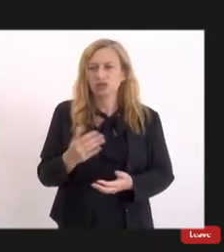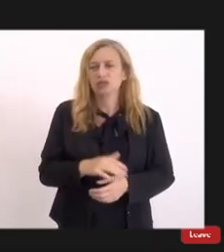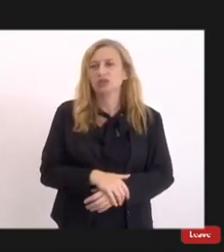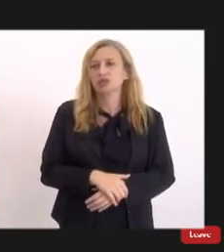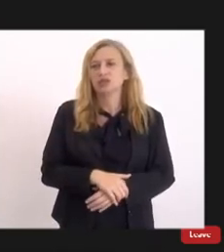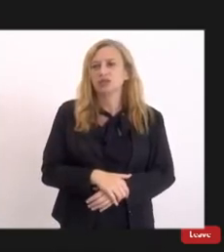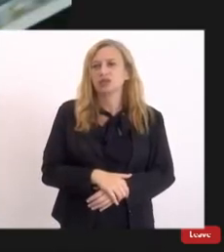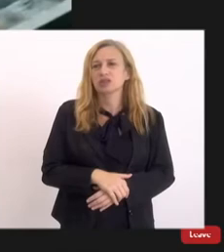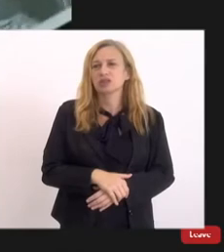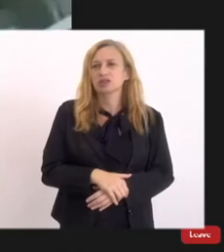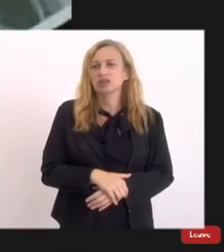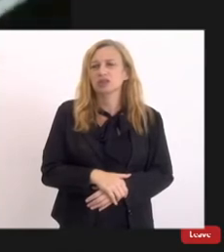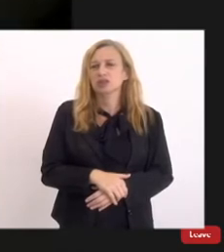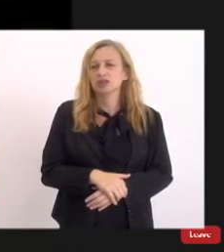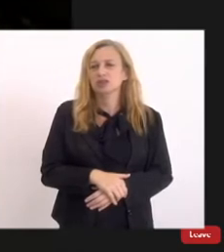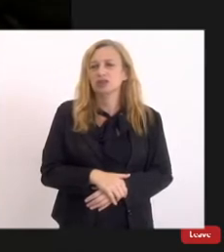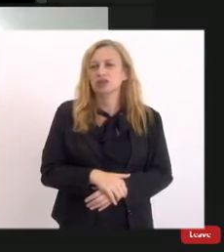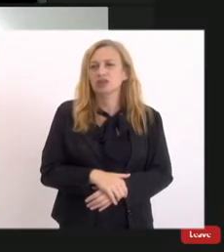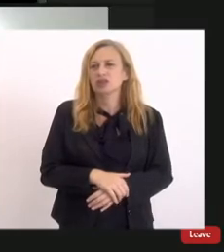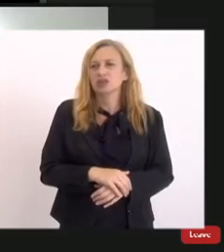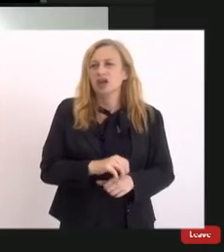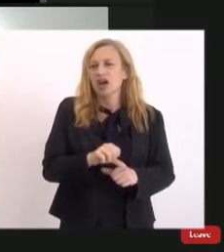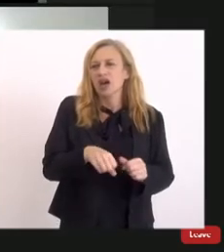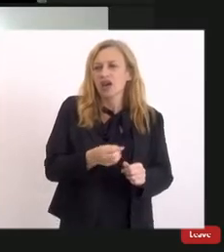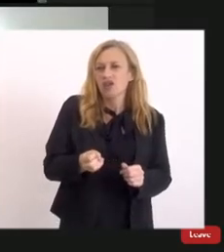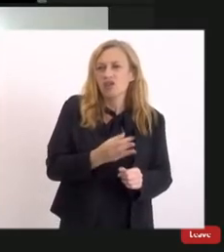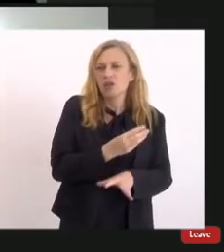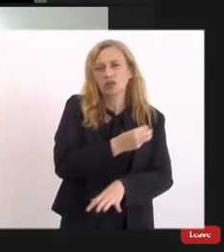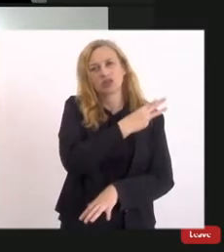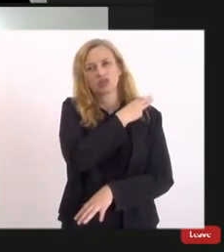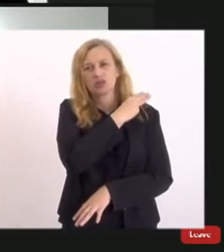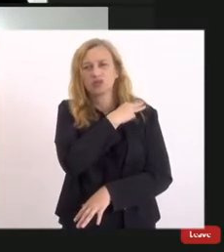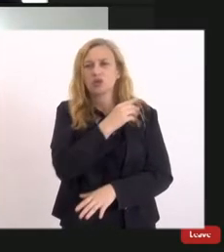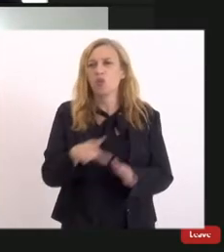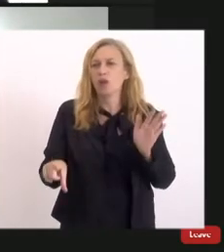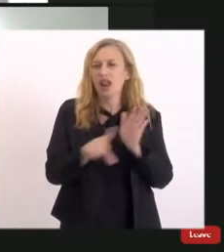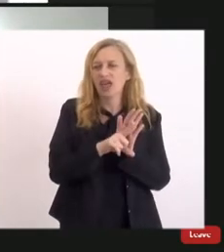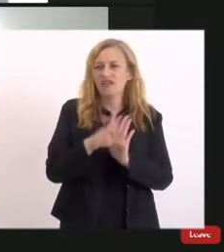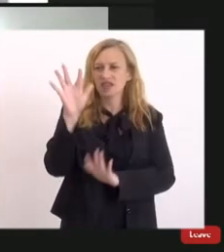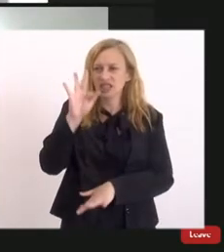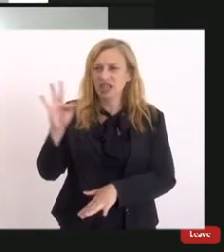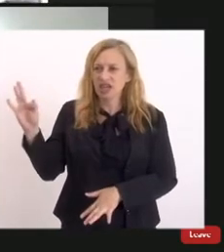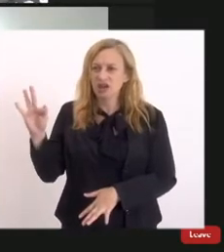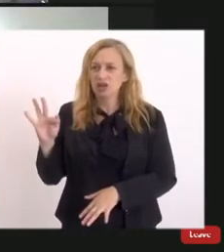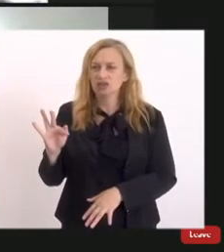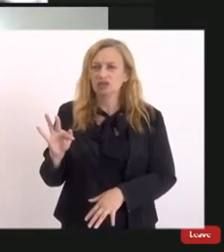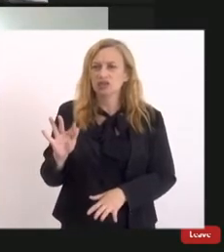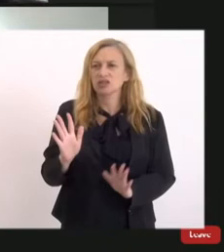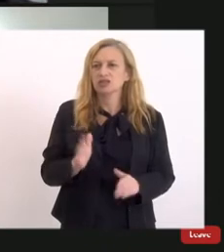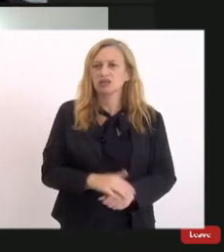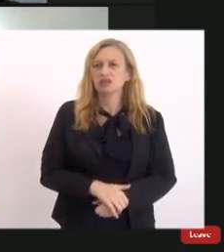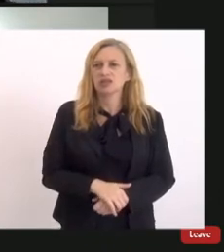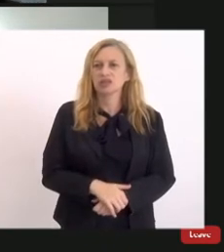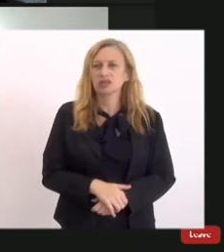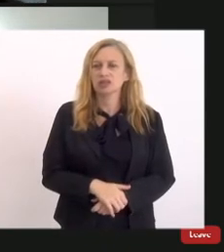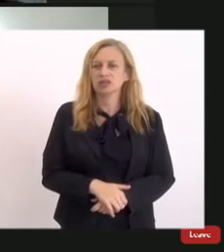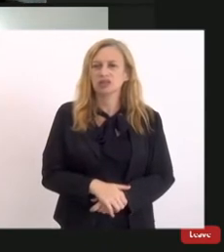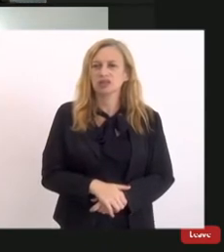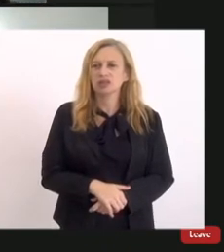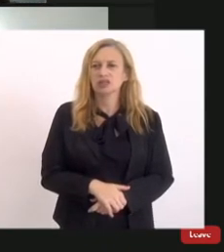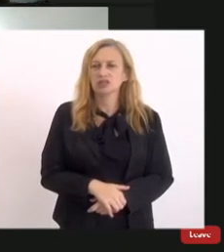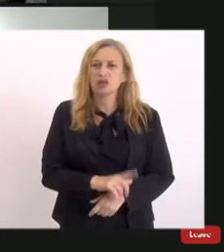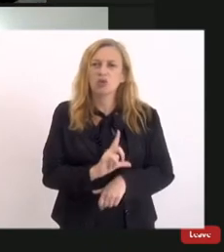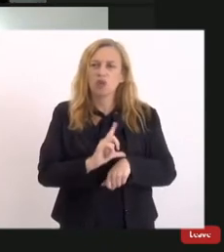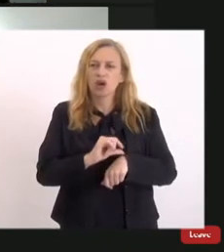baixo, né, a reforma do ensino médio, a justificativa que era uma lei federal, e a lei federal do piso de carga horária não